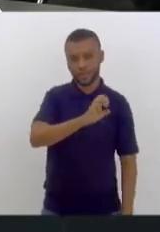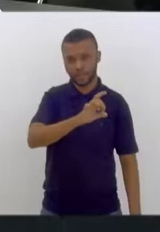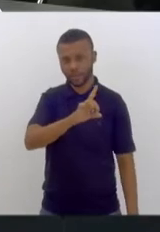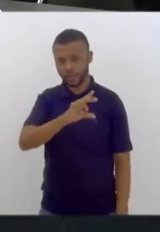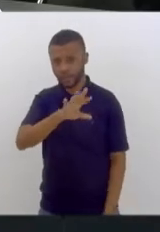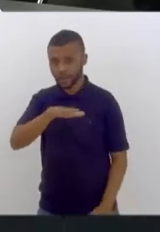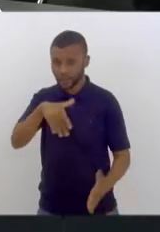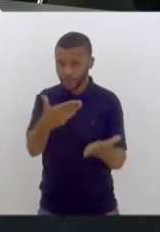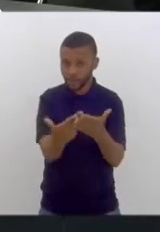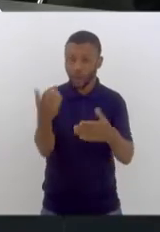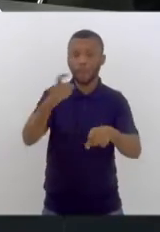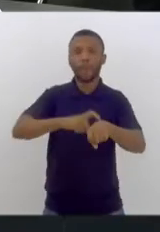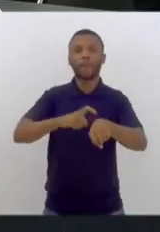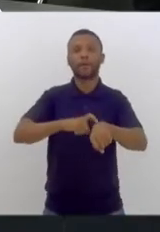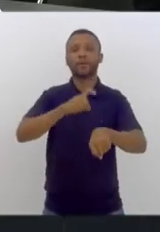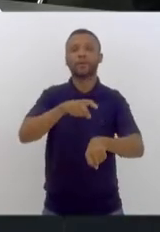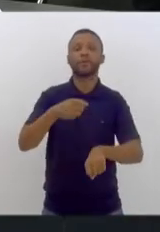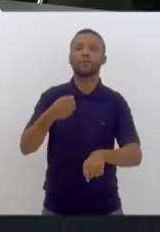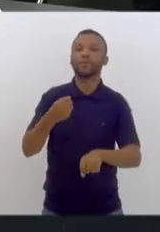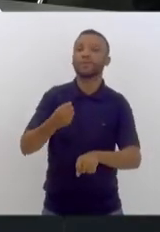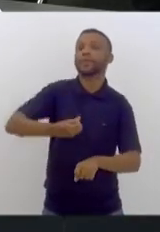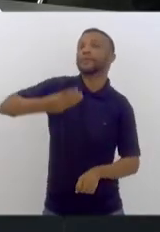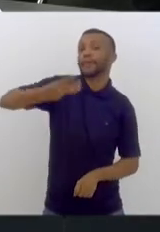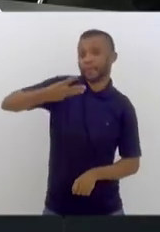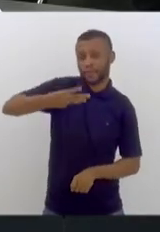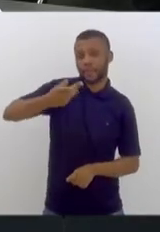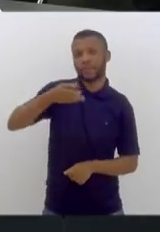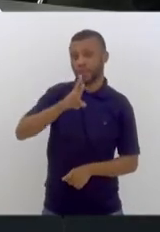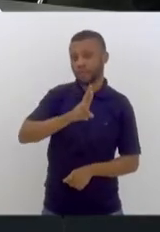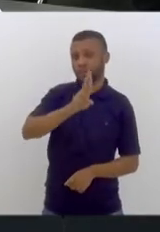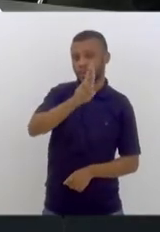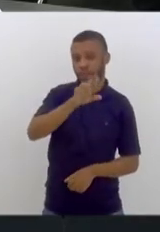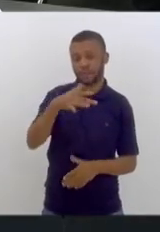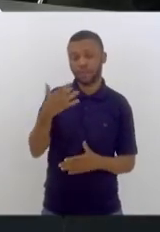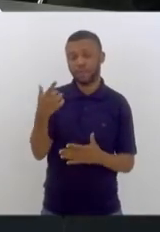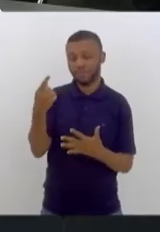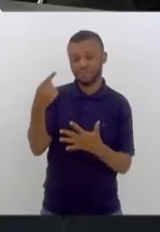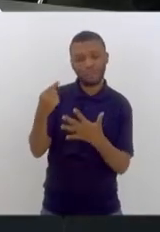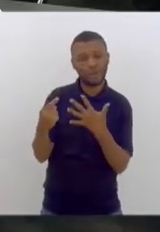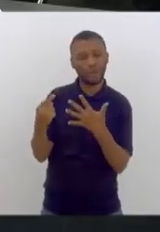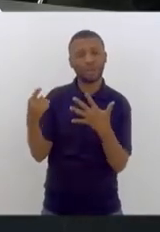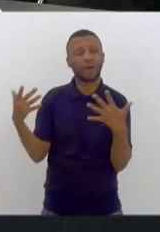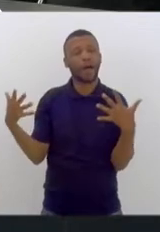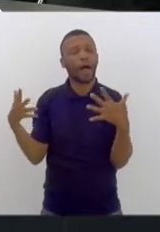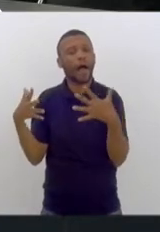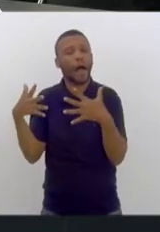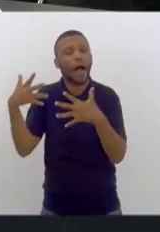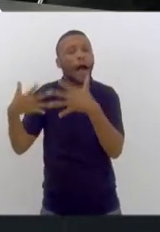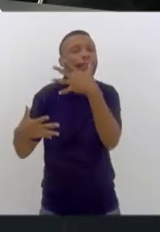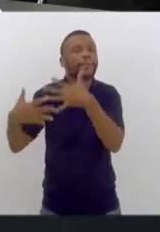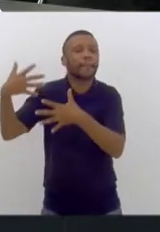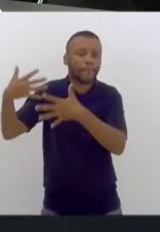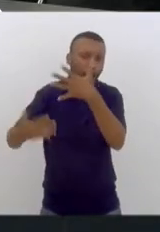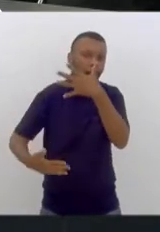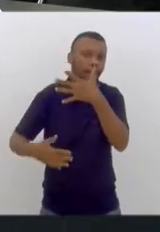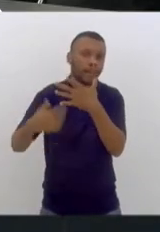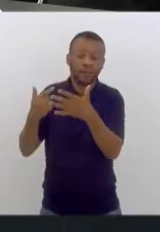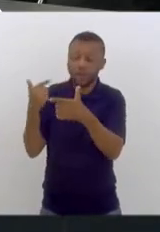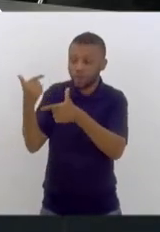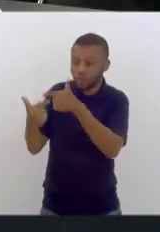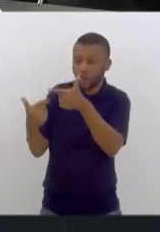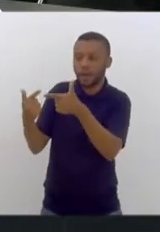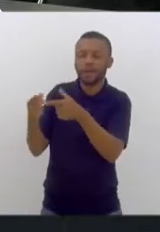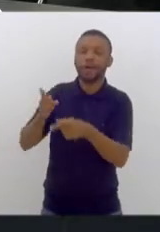né? Então, isso tudo acaba atrapalhando a continuidade dos